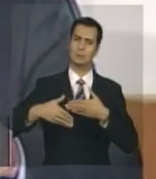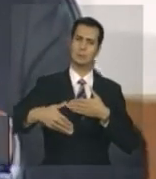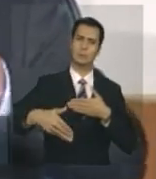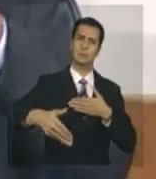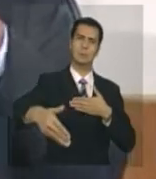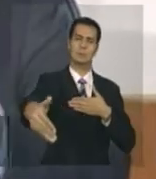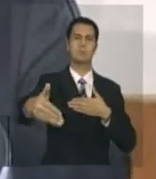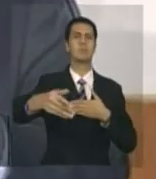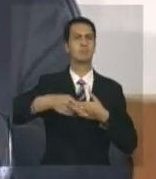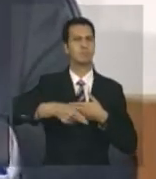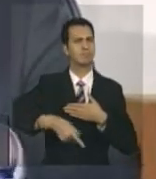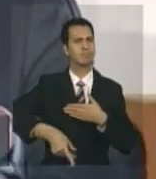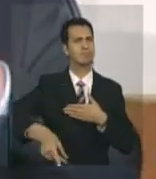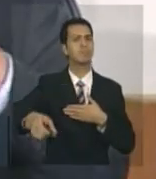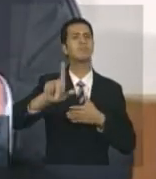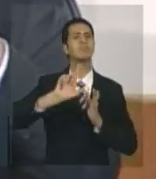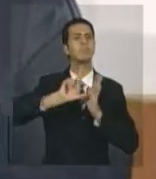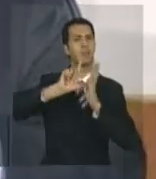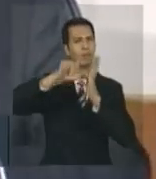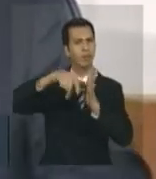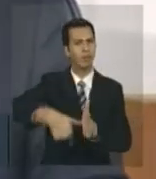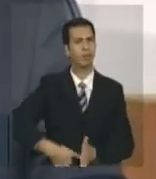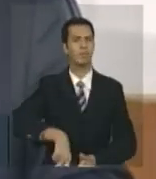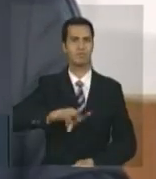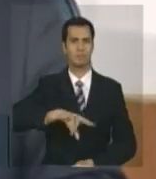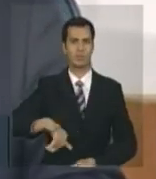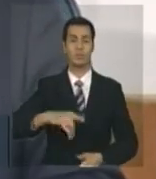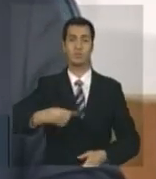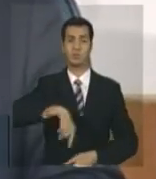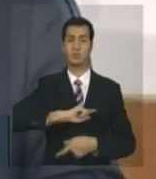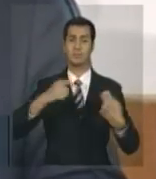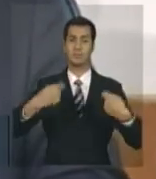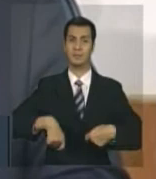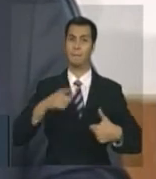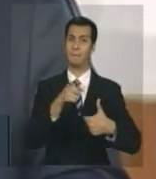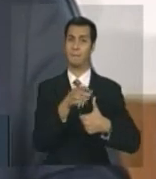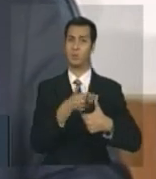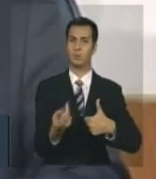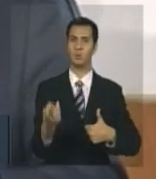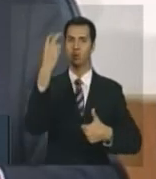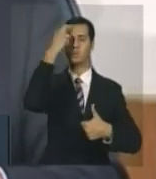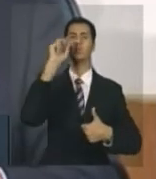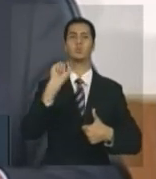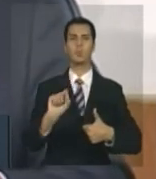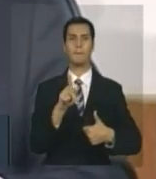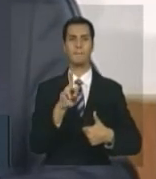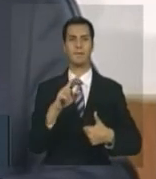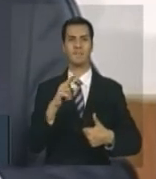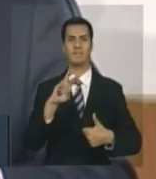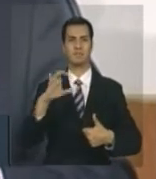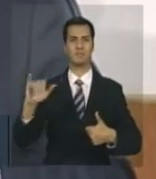que insistir em criar primeiro a cultura da prevenção, para saber que